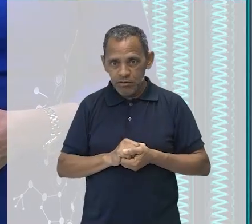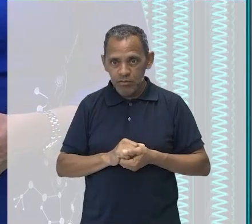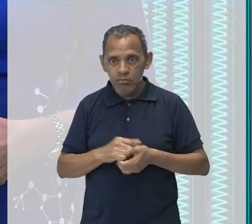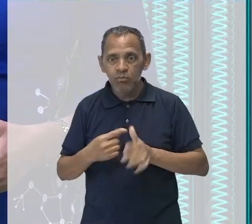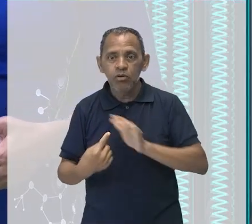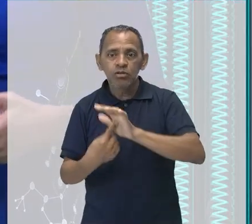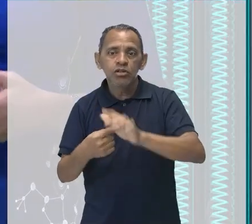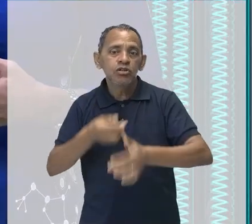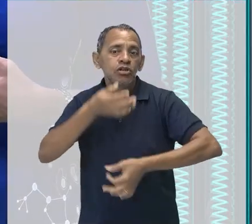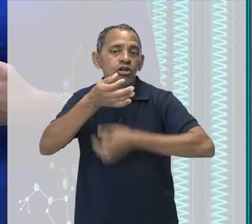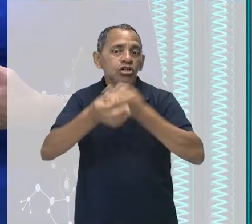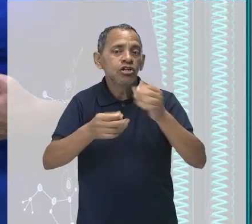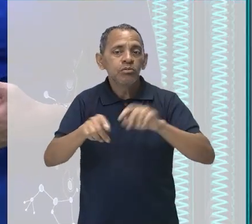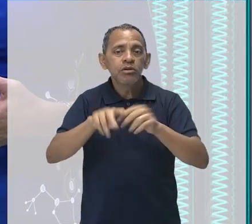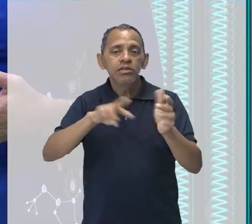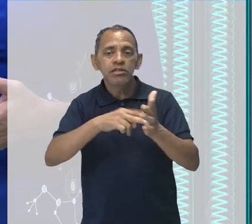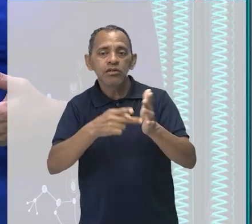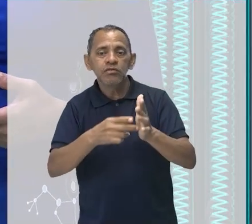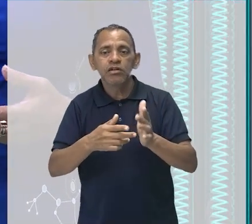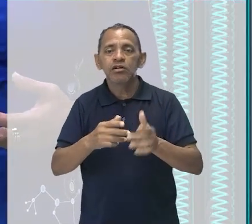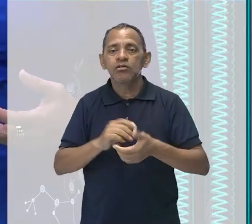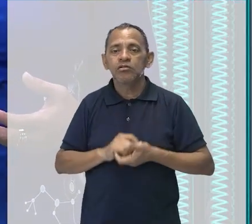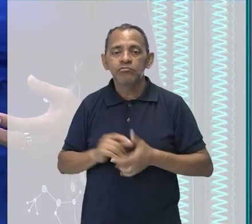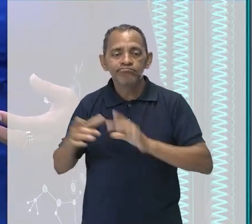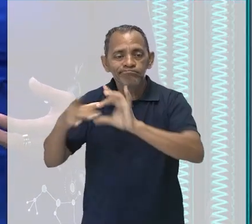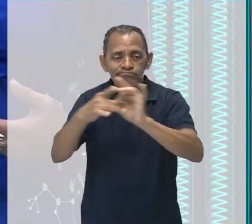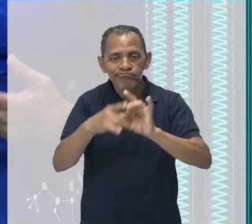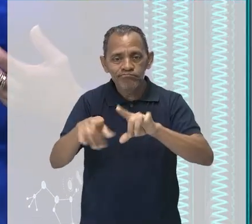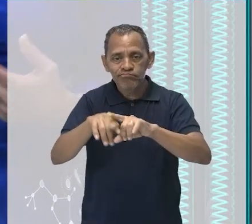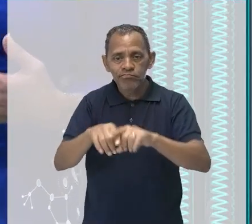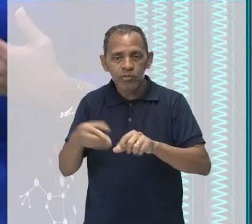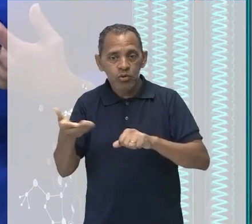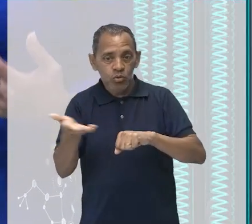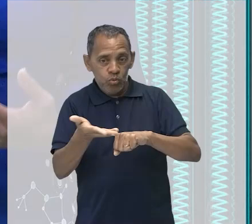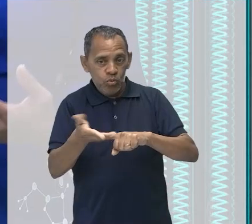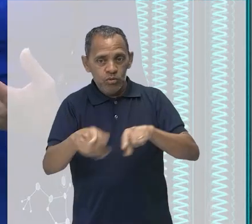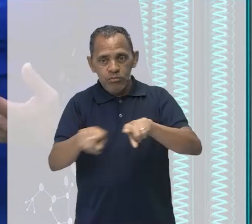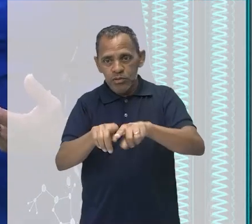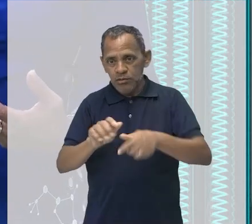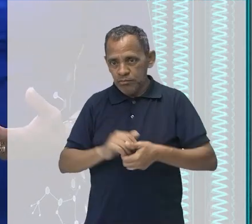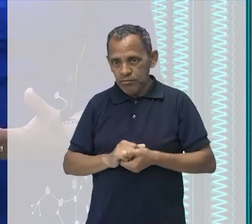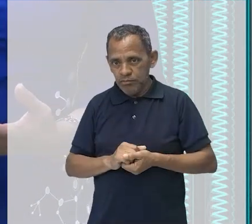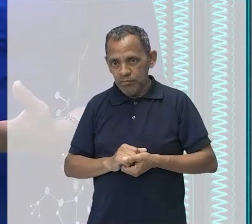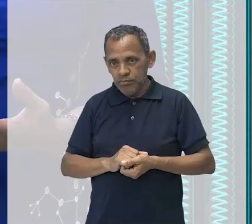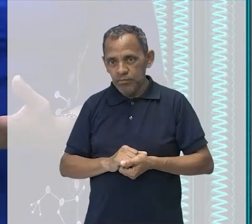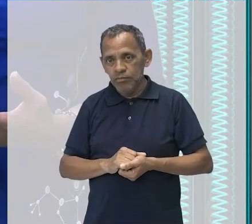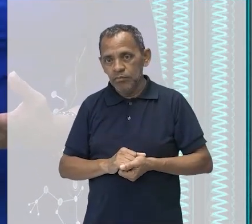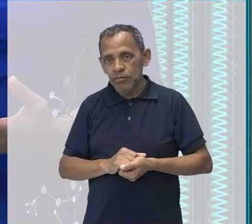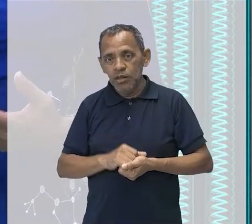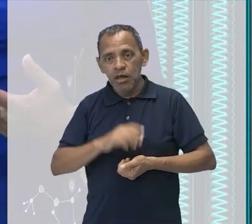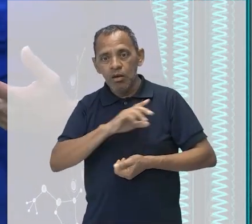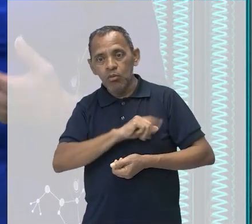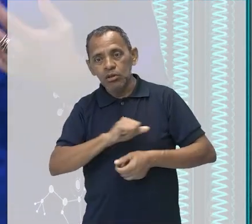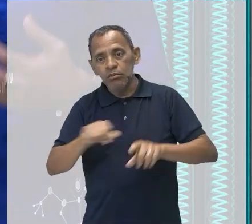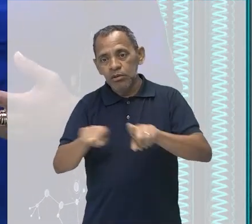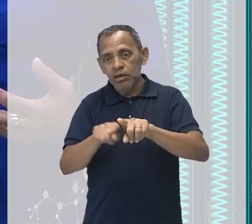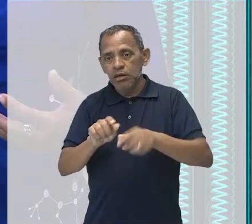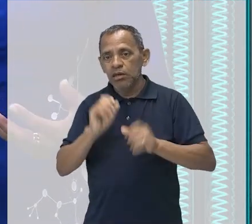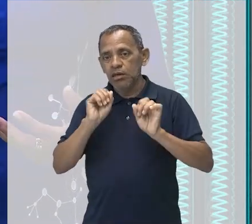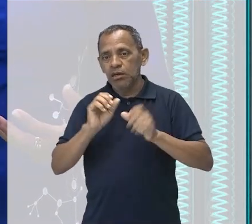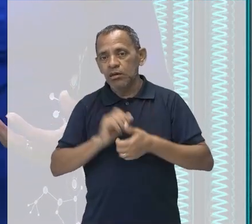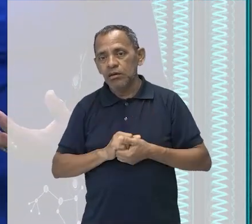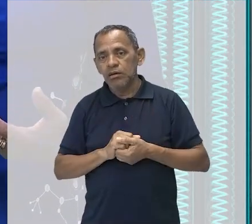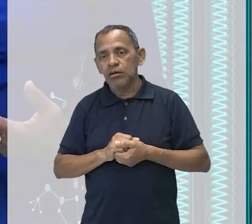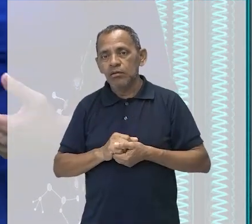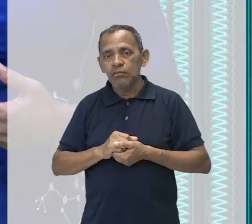de significados e a alienação da modernidade. Então, hoje em dia, nós também podemos perceber muitas